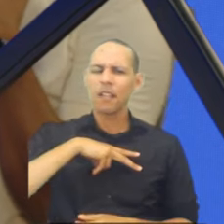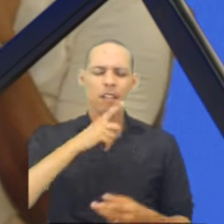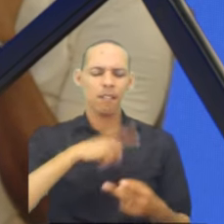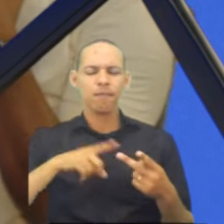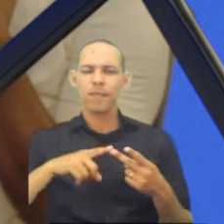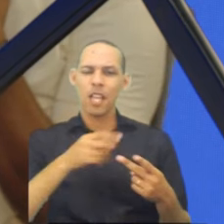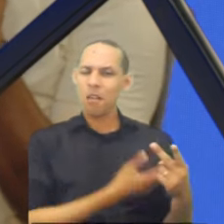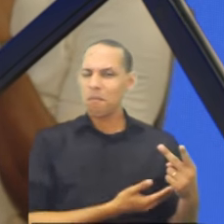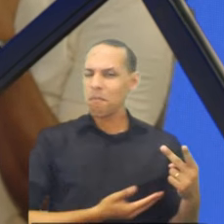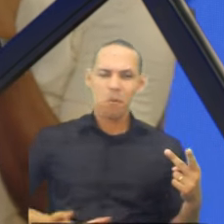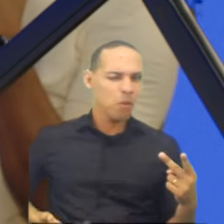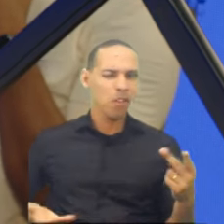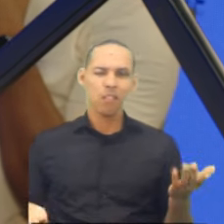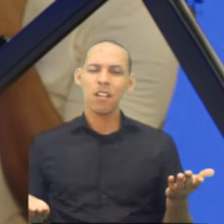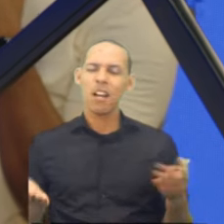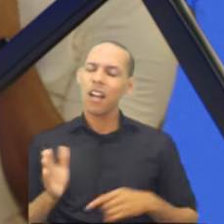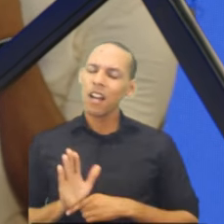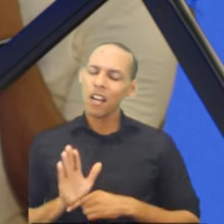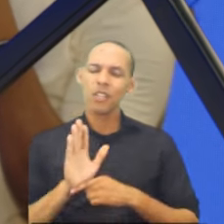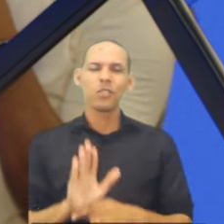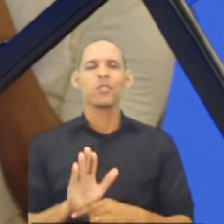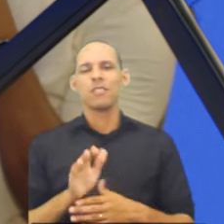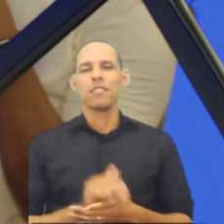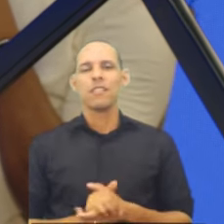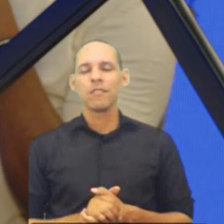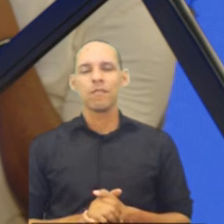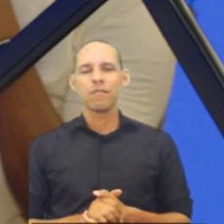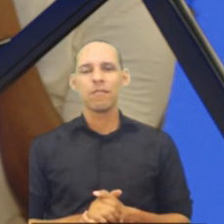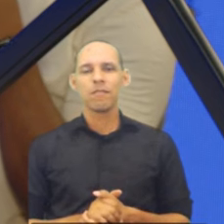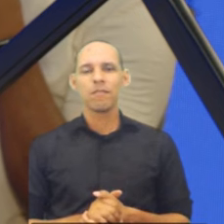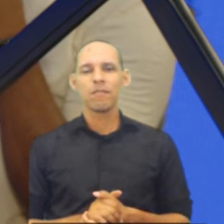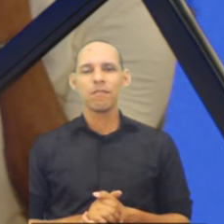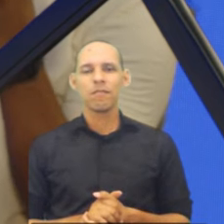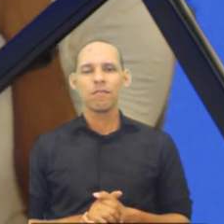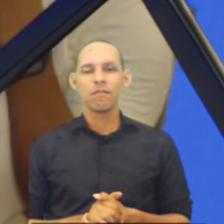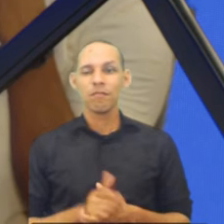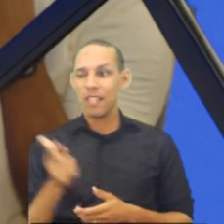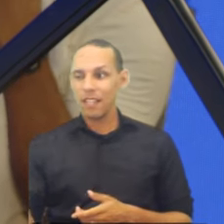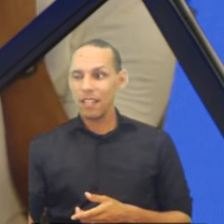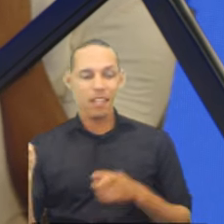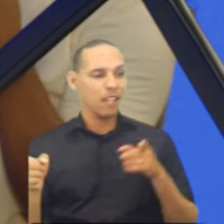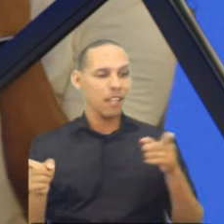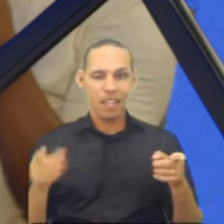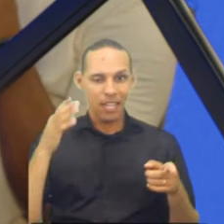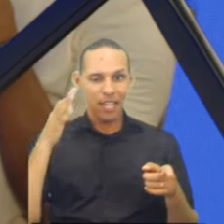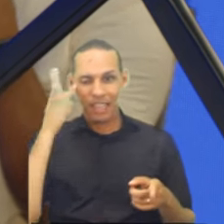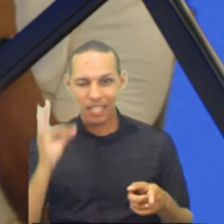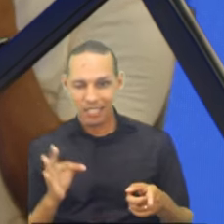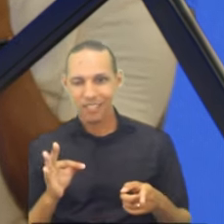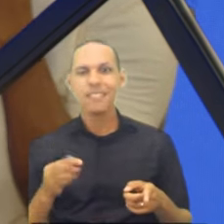privado no público isso ajuda a quem ainda não entendeu que essas